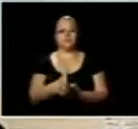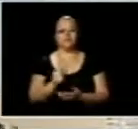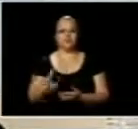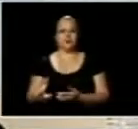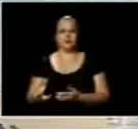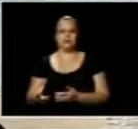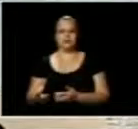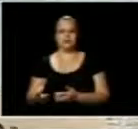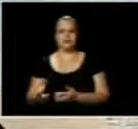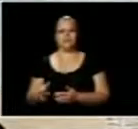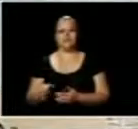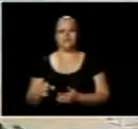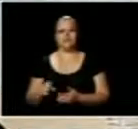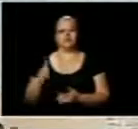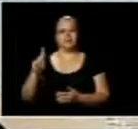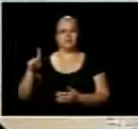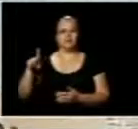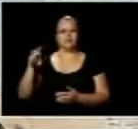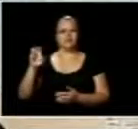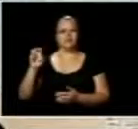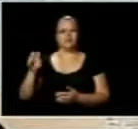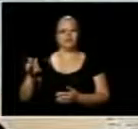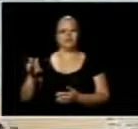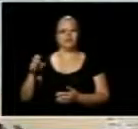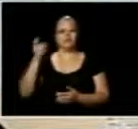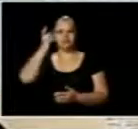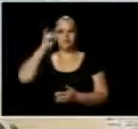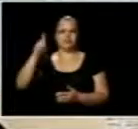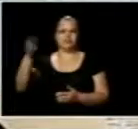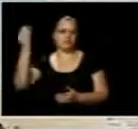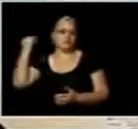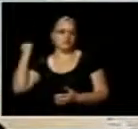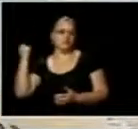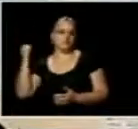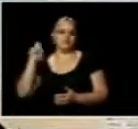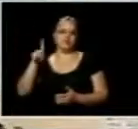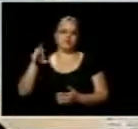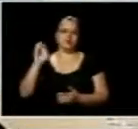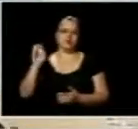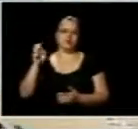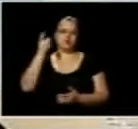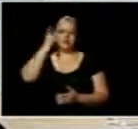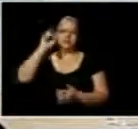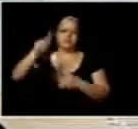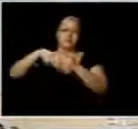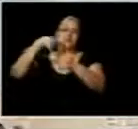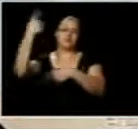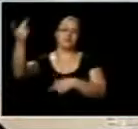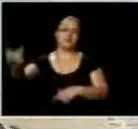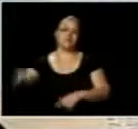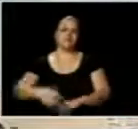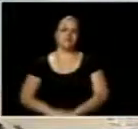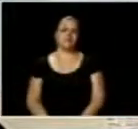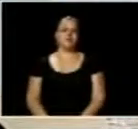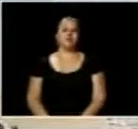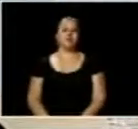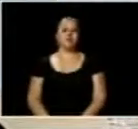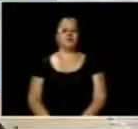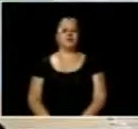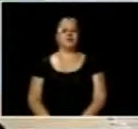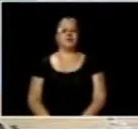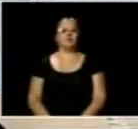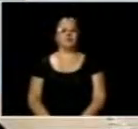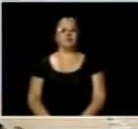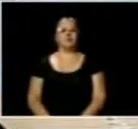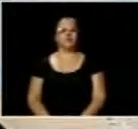antes, 15 dias depois, ela é nomeada, o único meio dela trazer essa senhora de volta para a secretaria é através da secretária nova. E